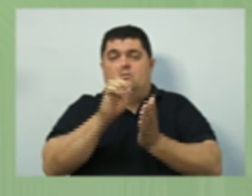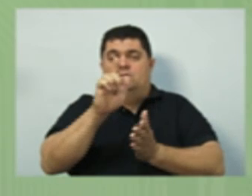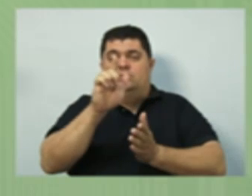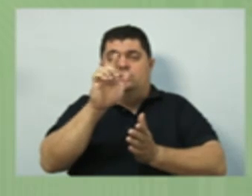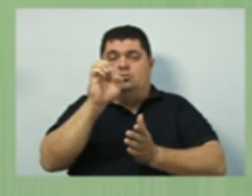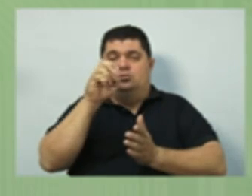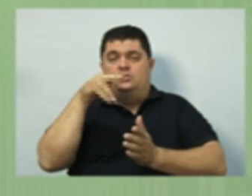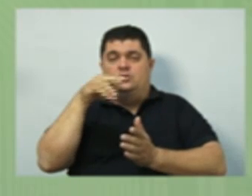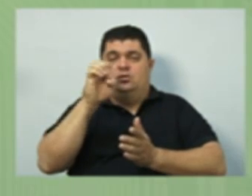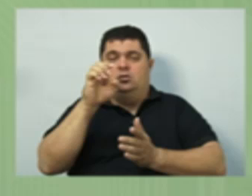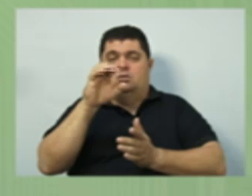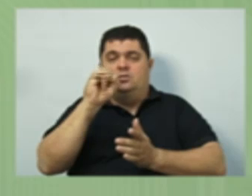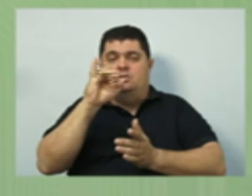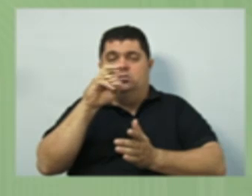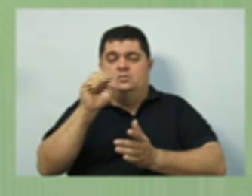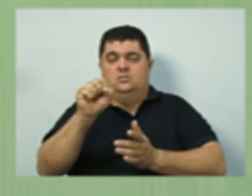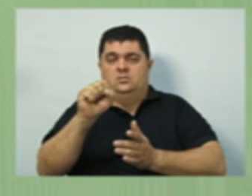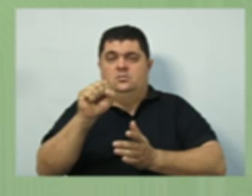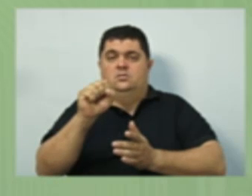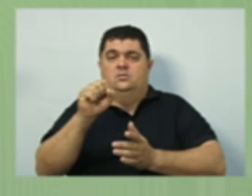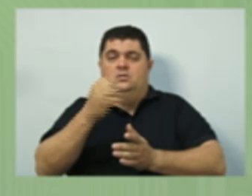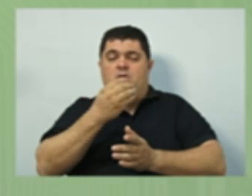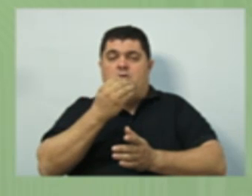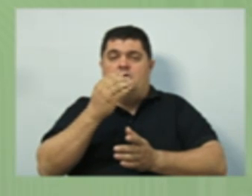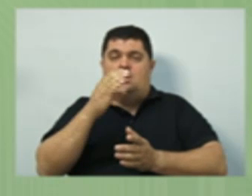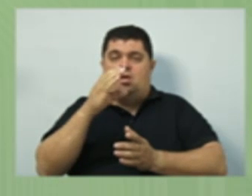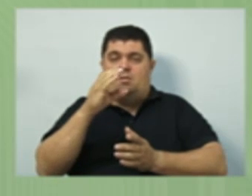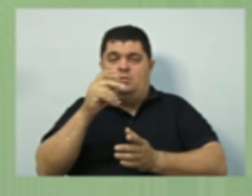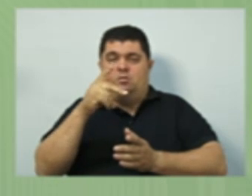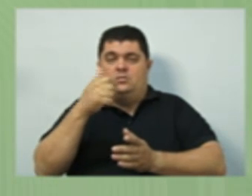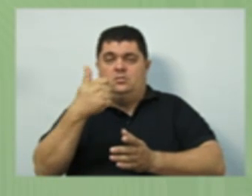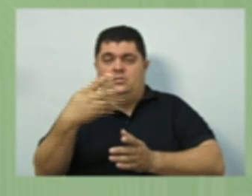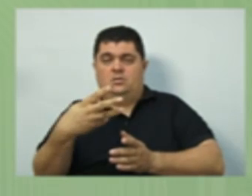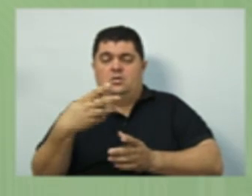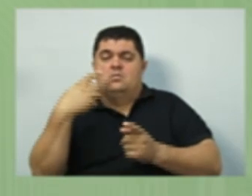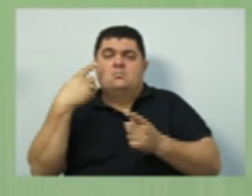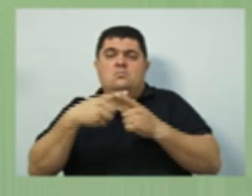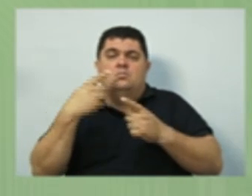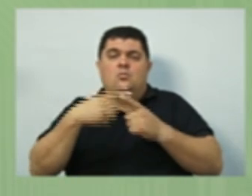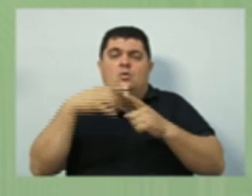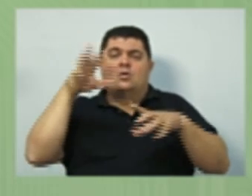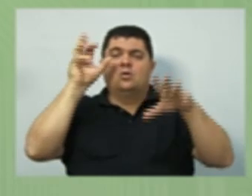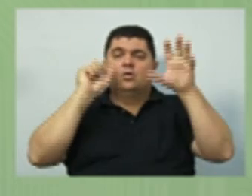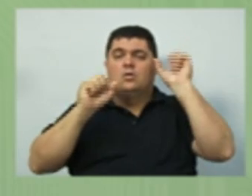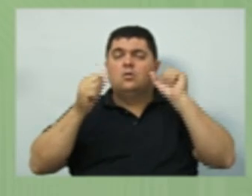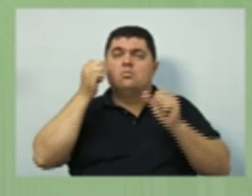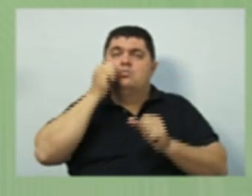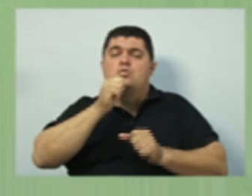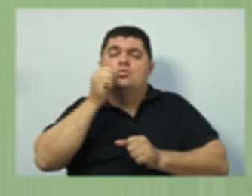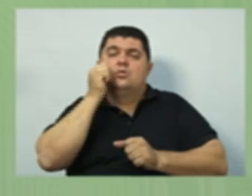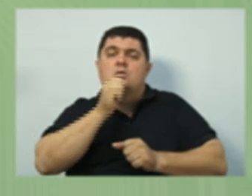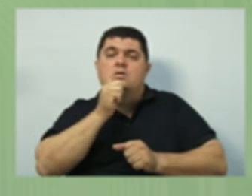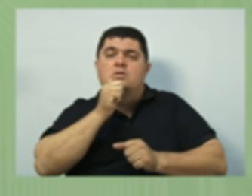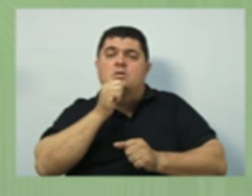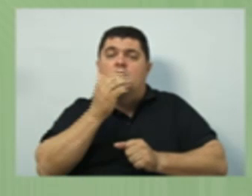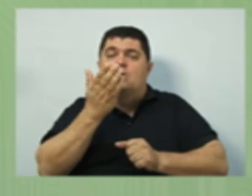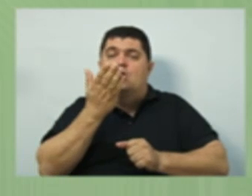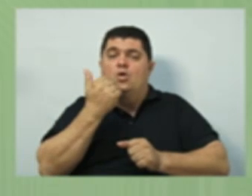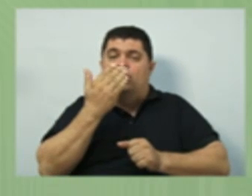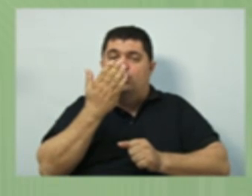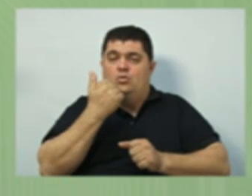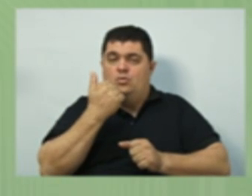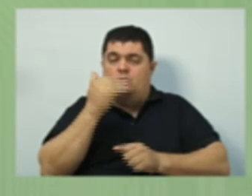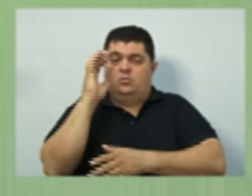3, porque deste ouvidos à voz de tua mulher, e comeste da árvore